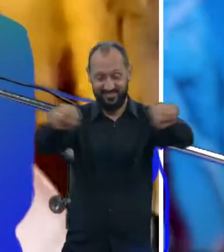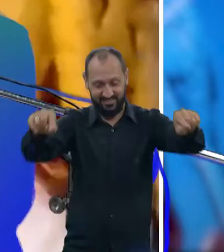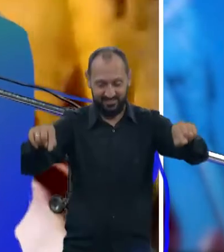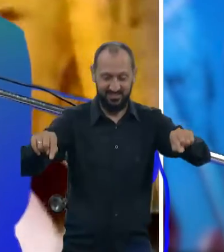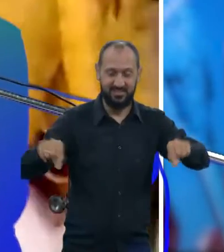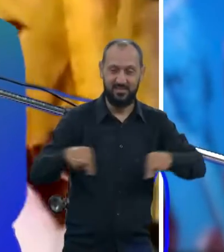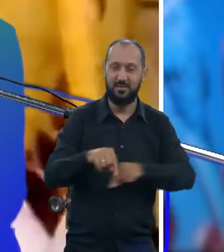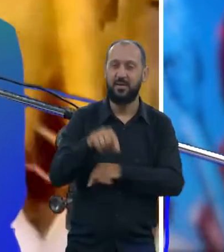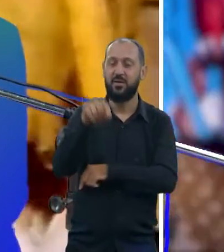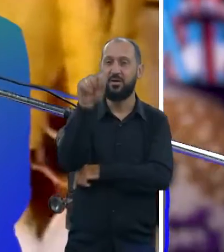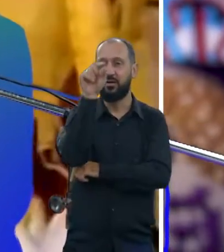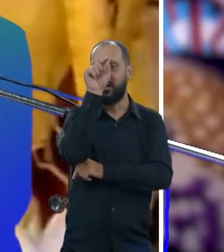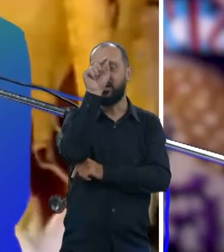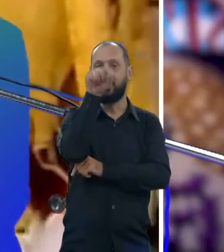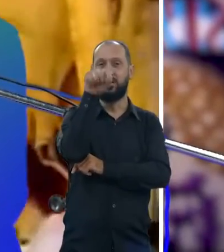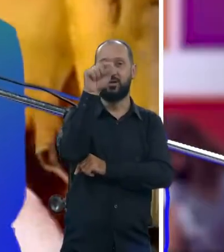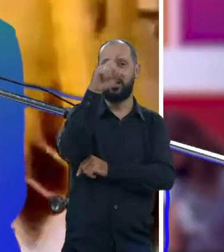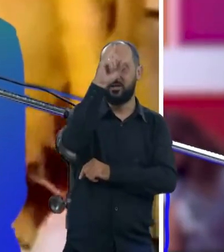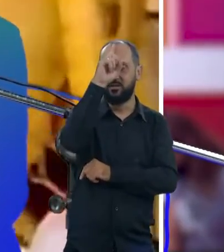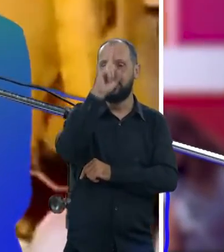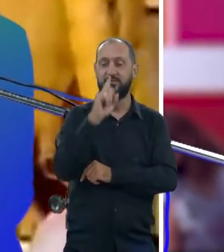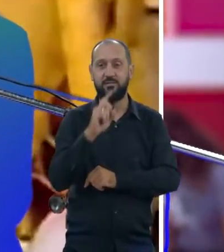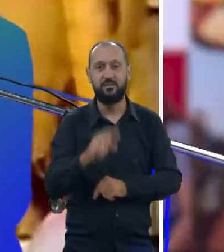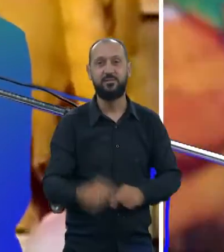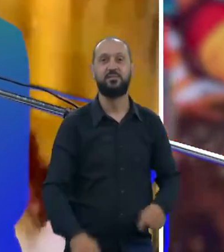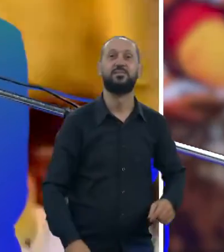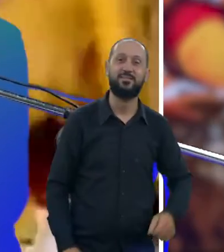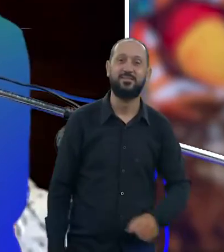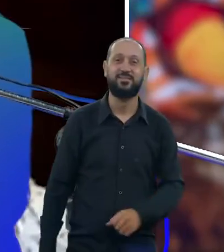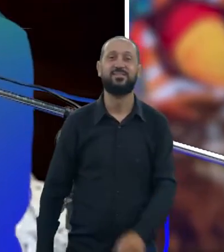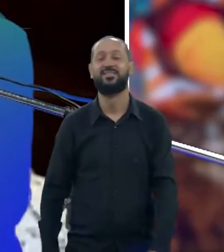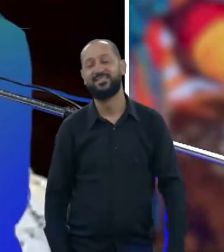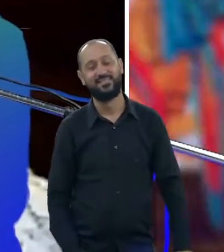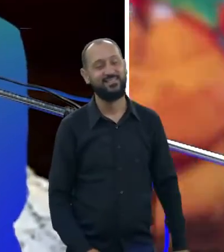Sítio do Pica-Pau Amarelo.